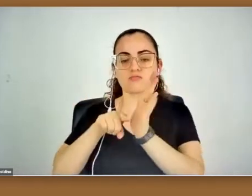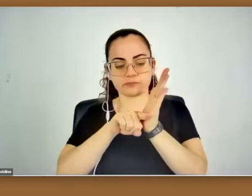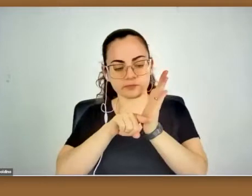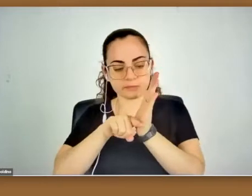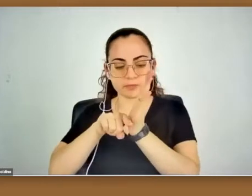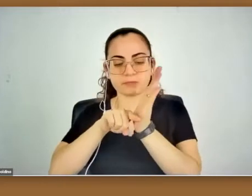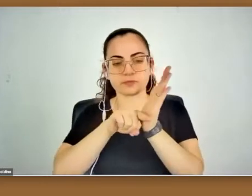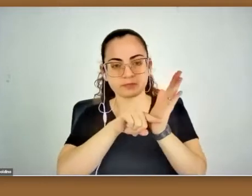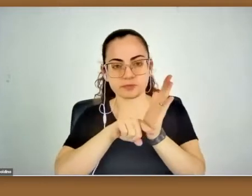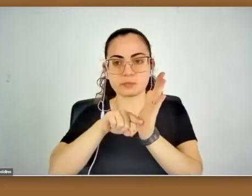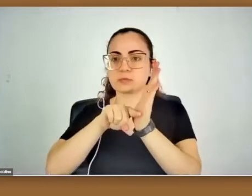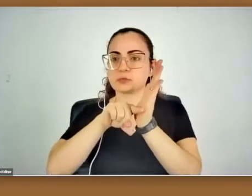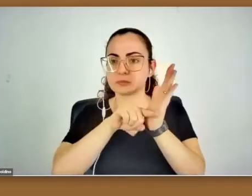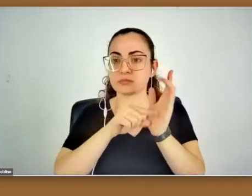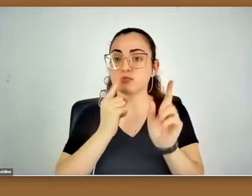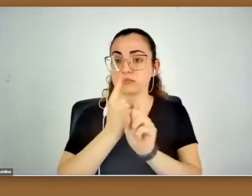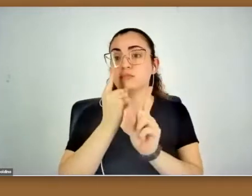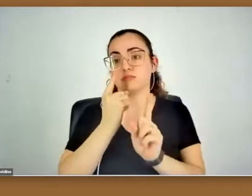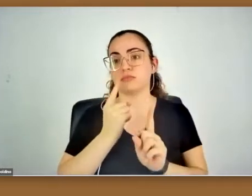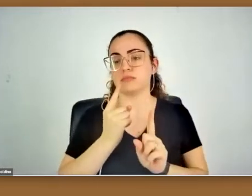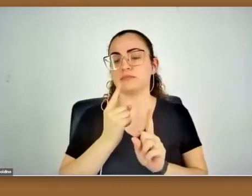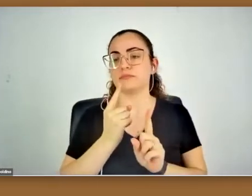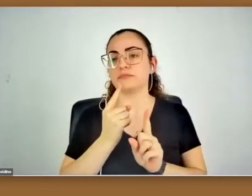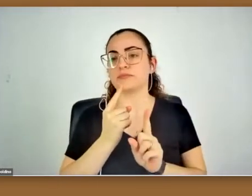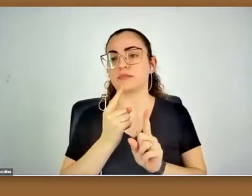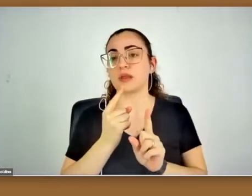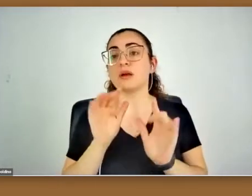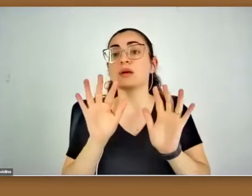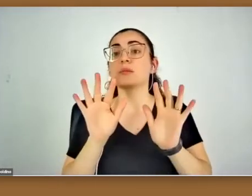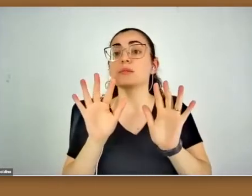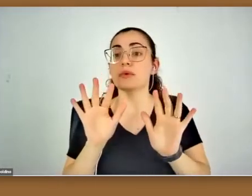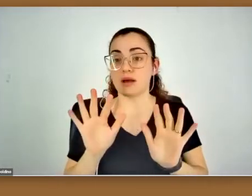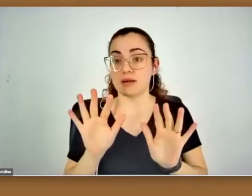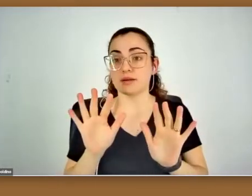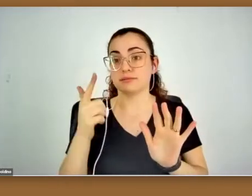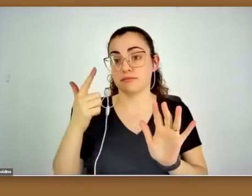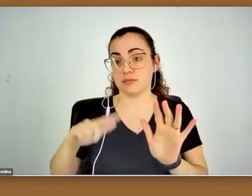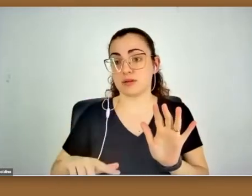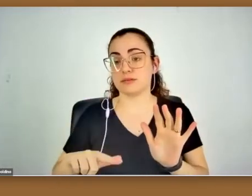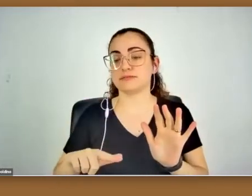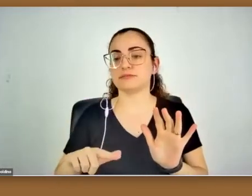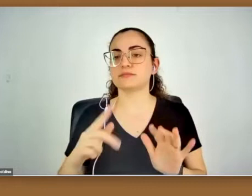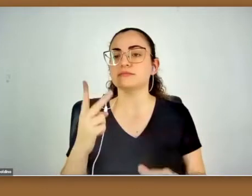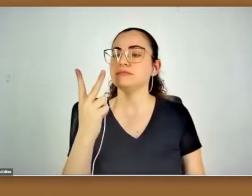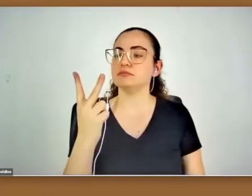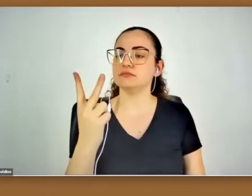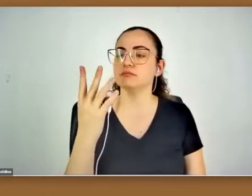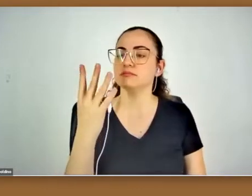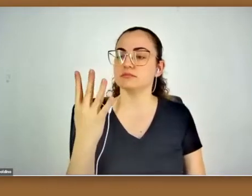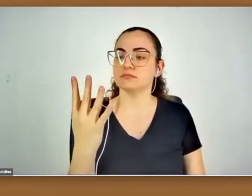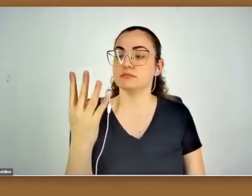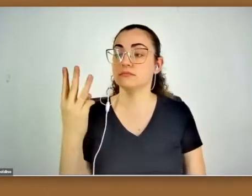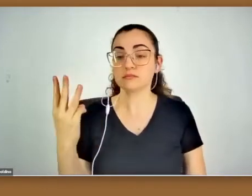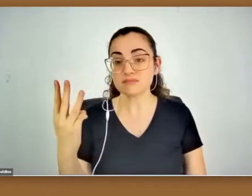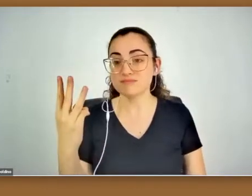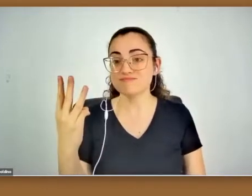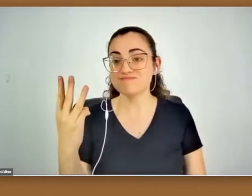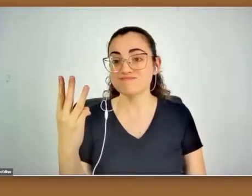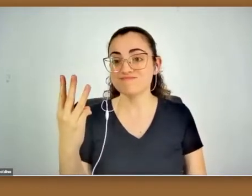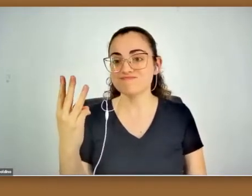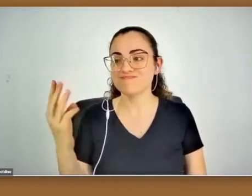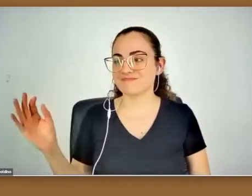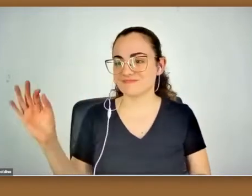transmitir para os humanos. Além desses 88, a gente tem 243 que são